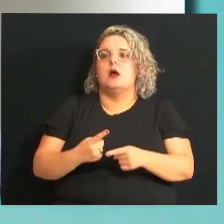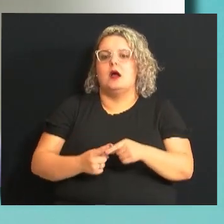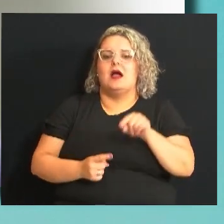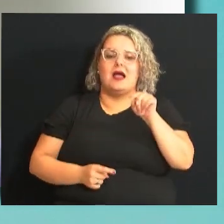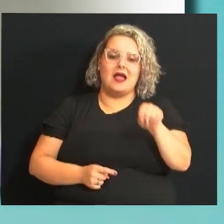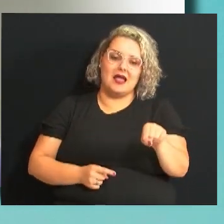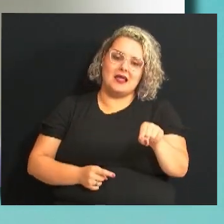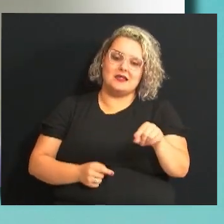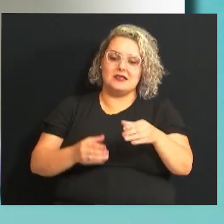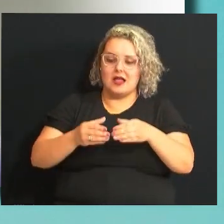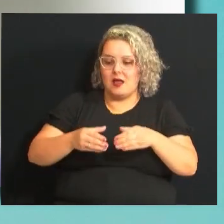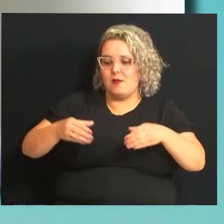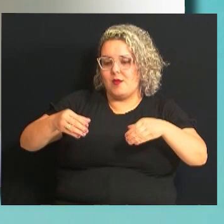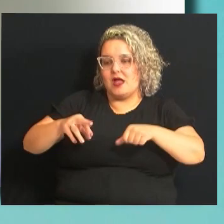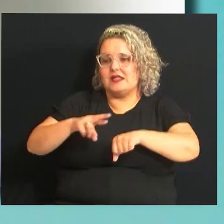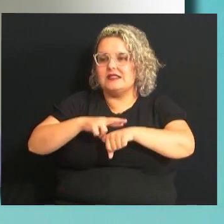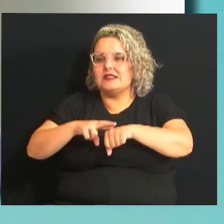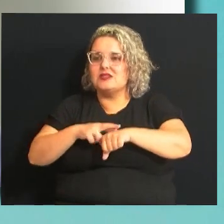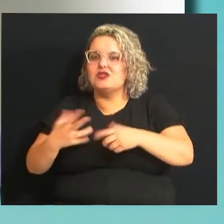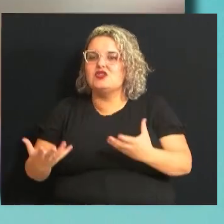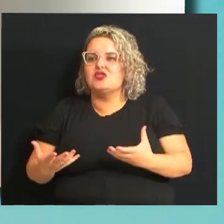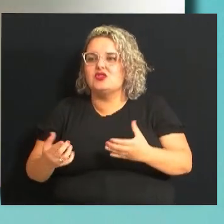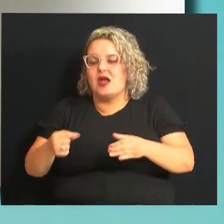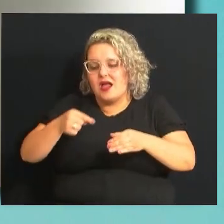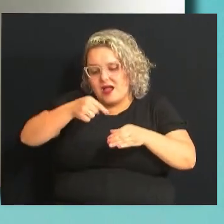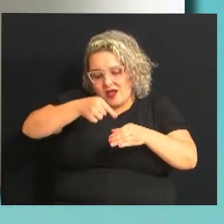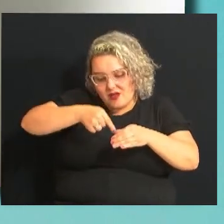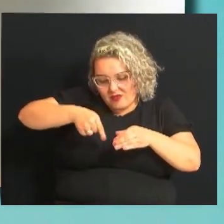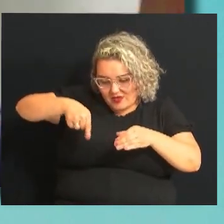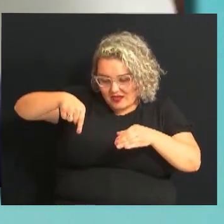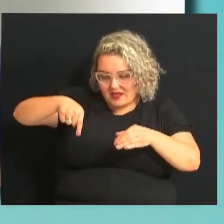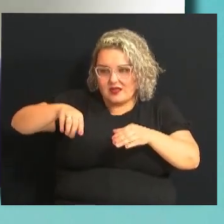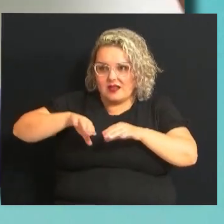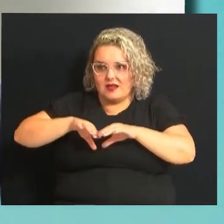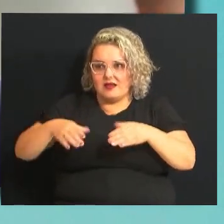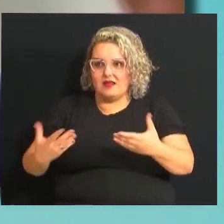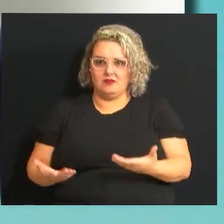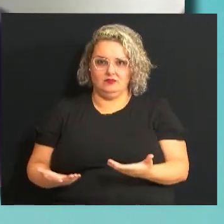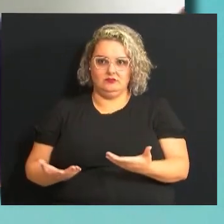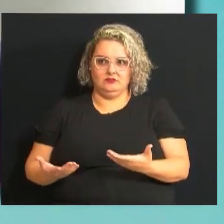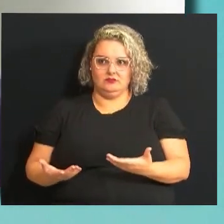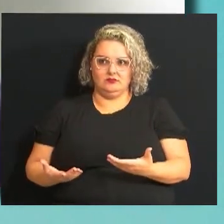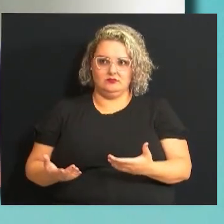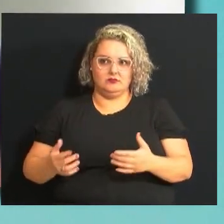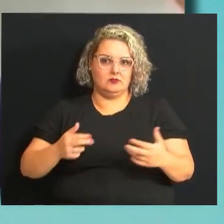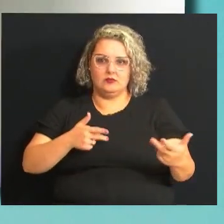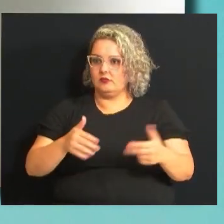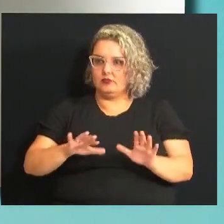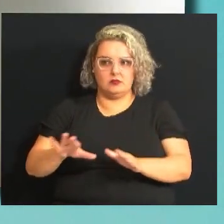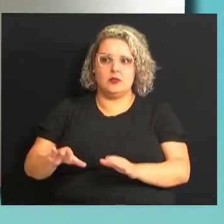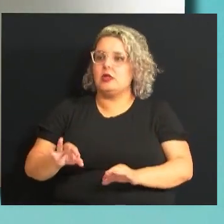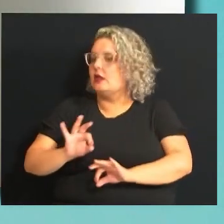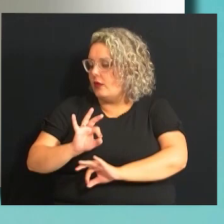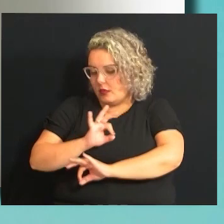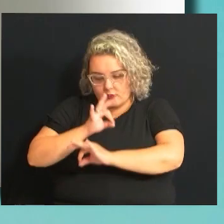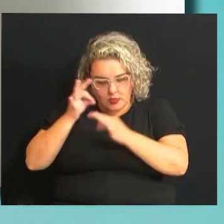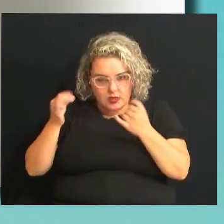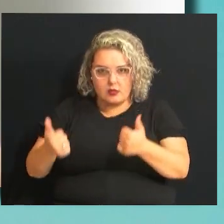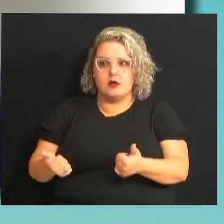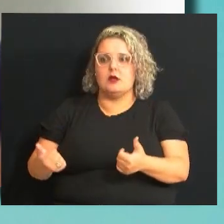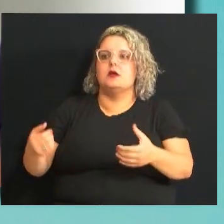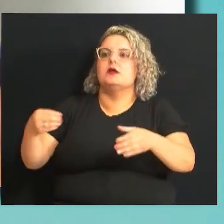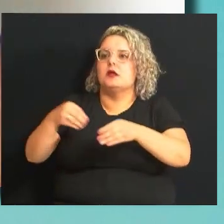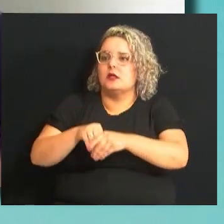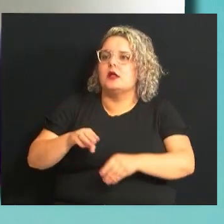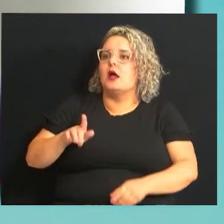eram. Todo mundo errou, porque todo mundo falava assim: "Ah, essa berinjela aqui, eu tô vendo um risquinho na casca, então